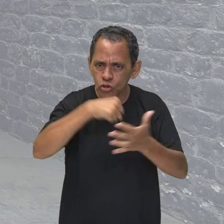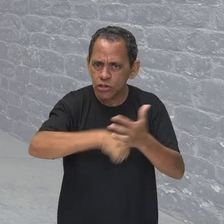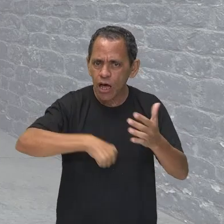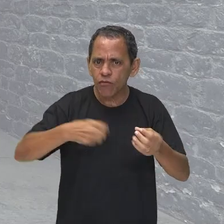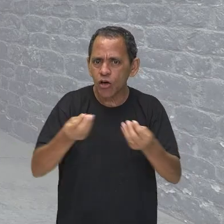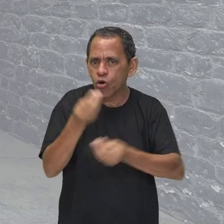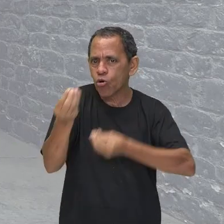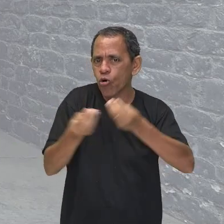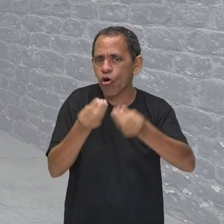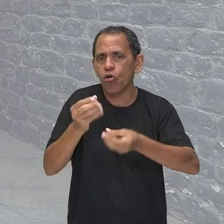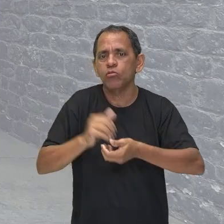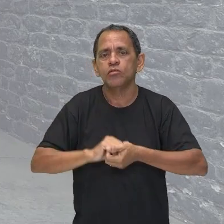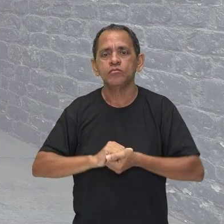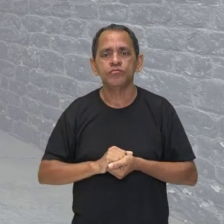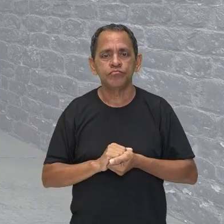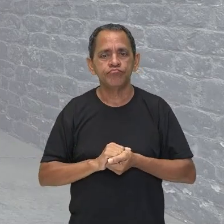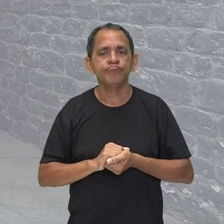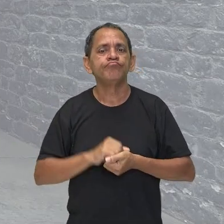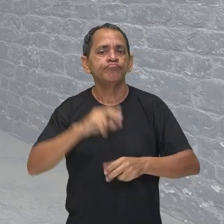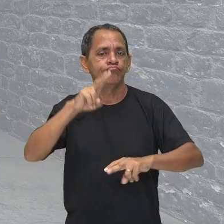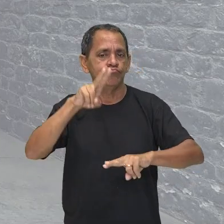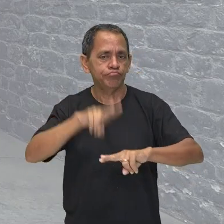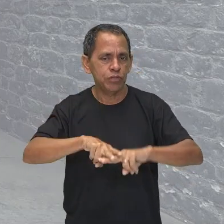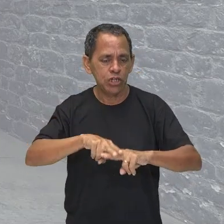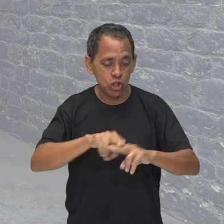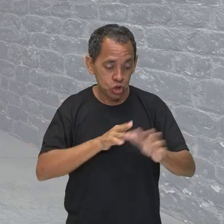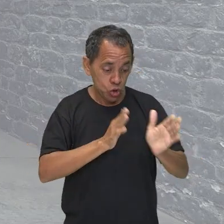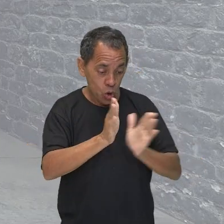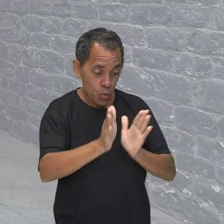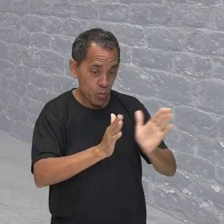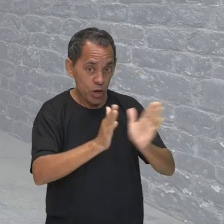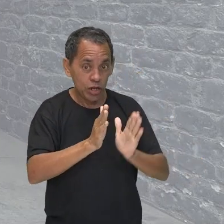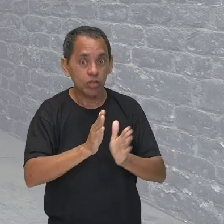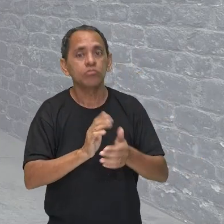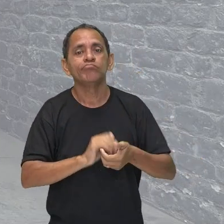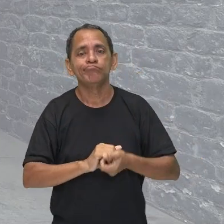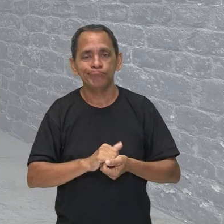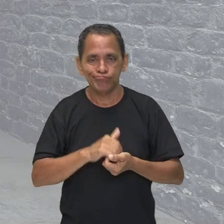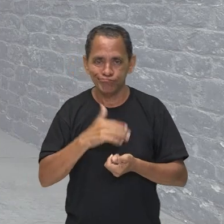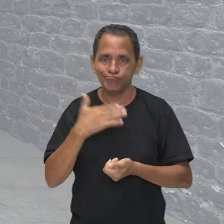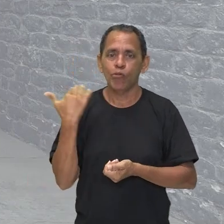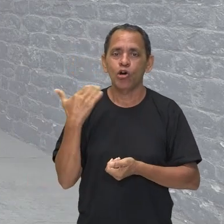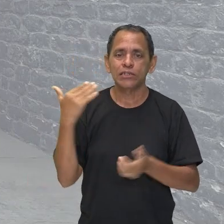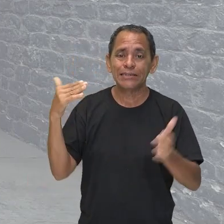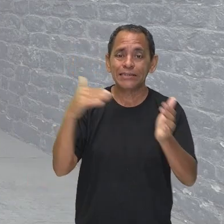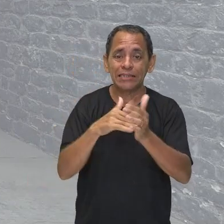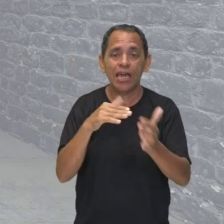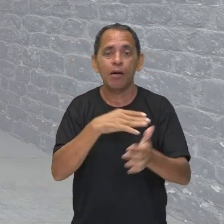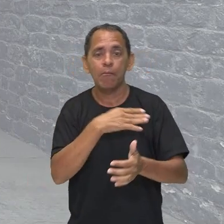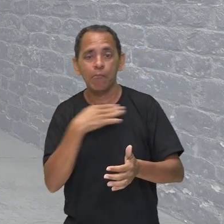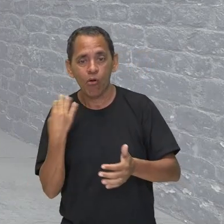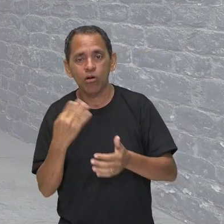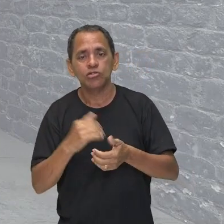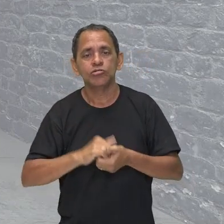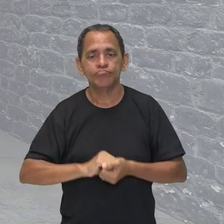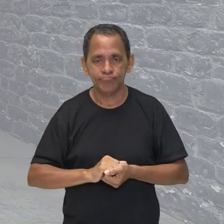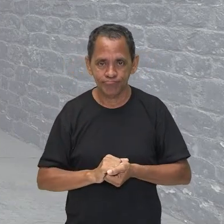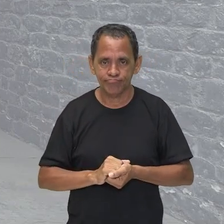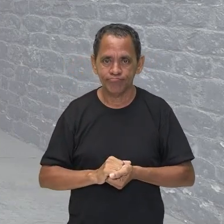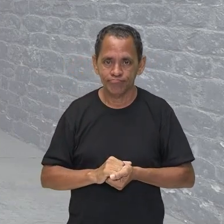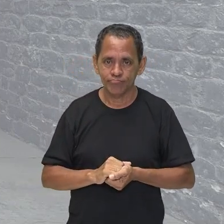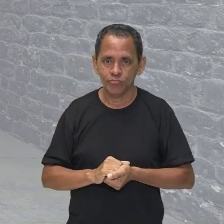acabou sentenciado à prisão perpétua, tendo escapado por pouco da pena de